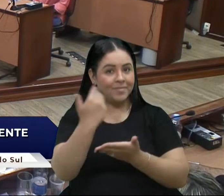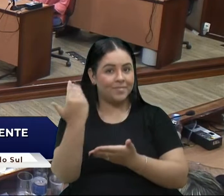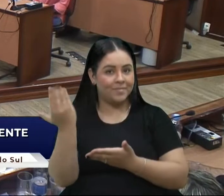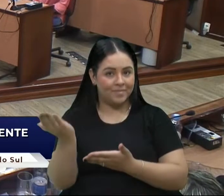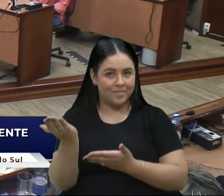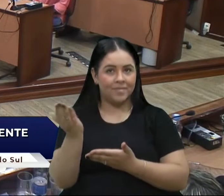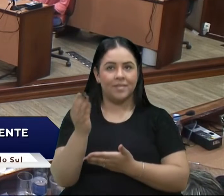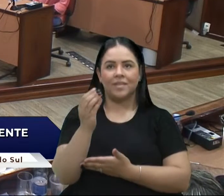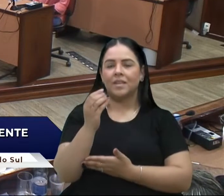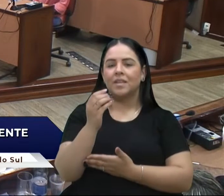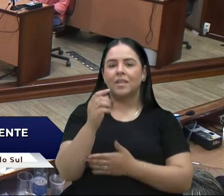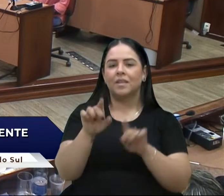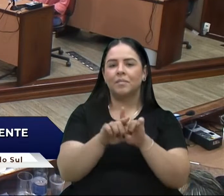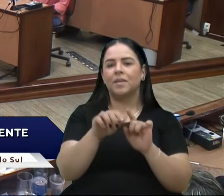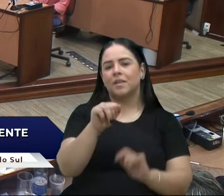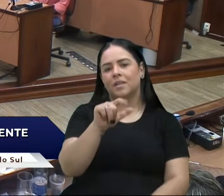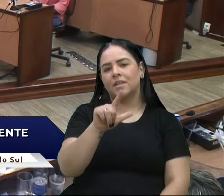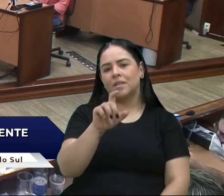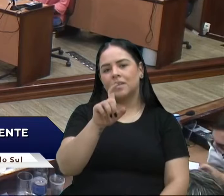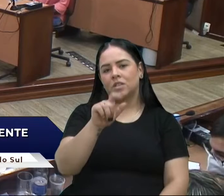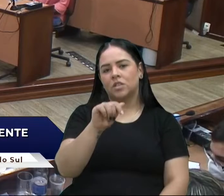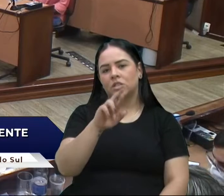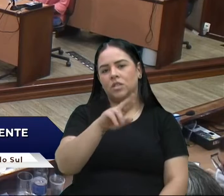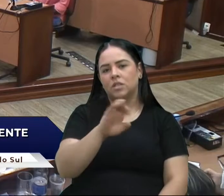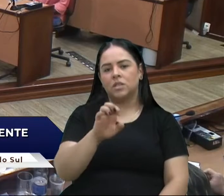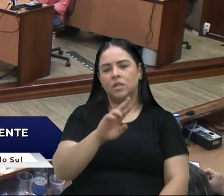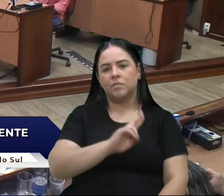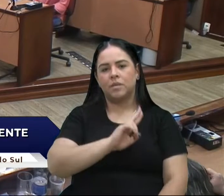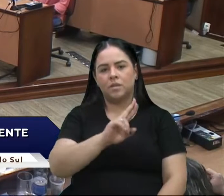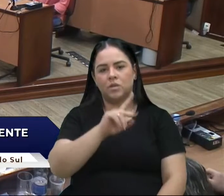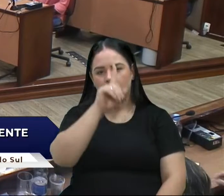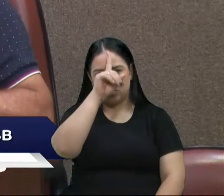o Alexandre, os representantes dos hospitais.